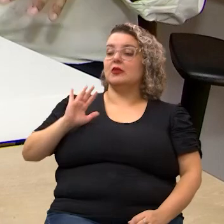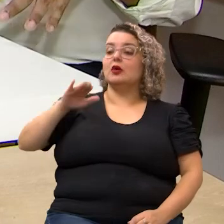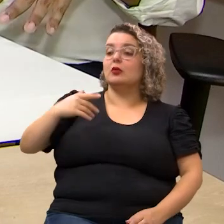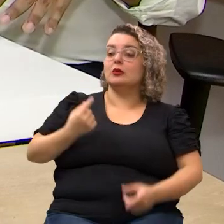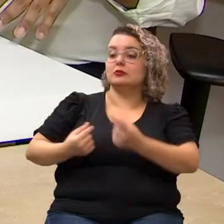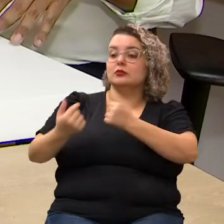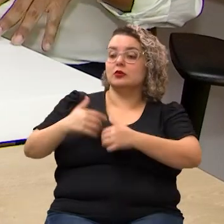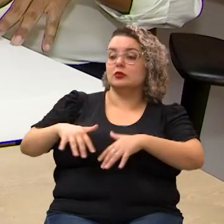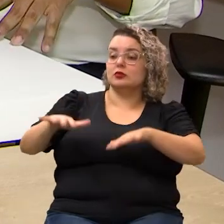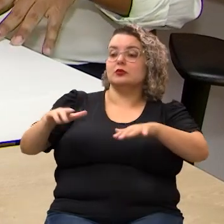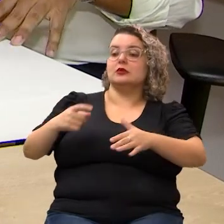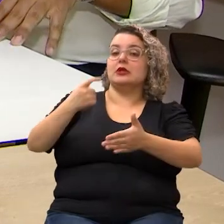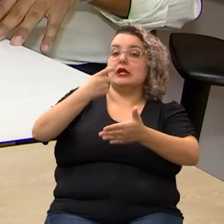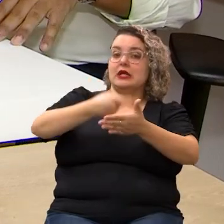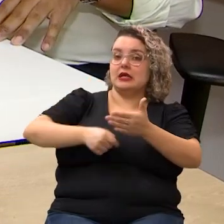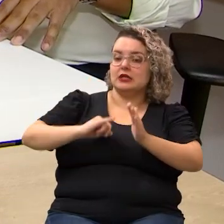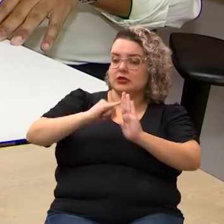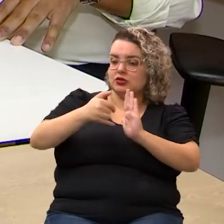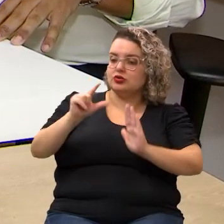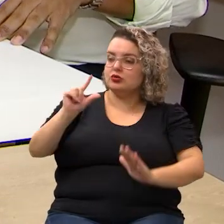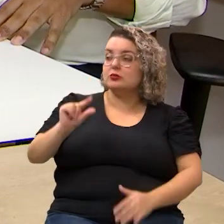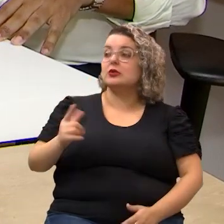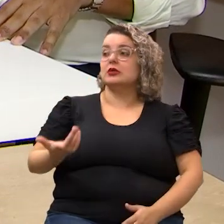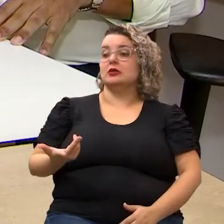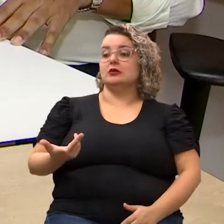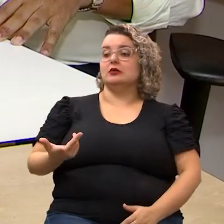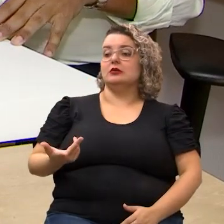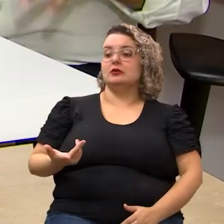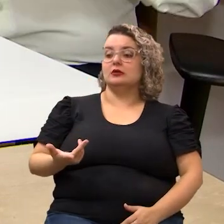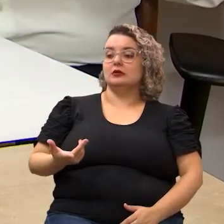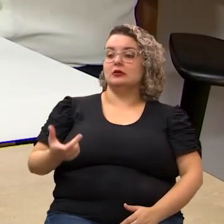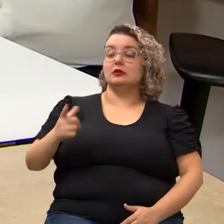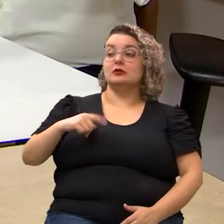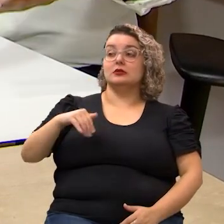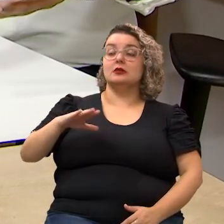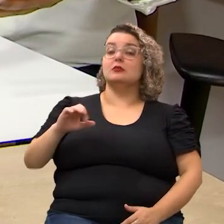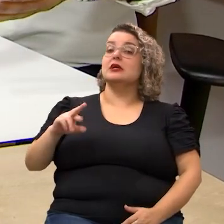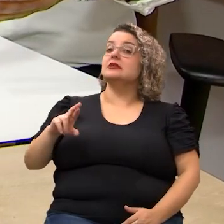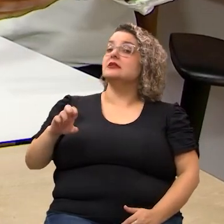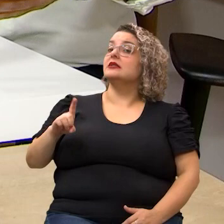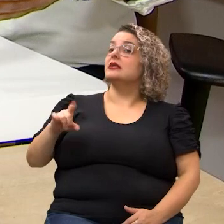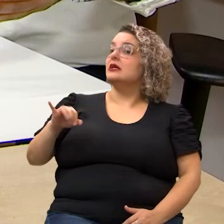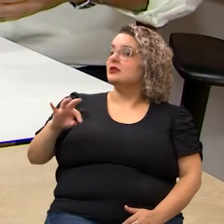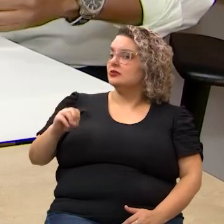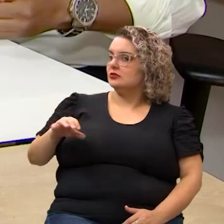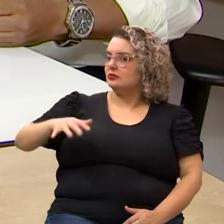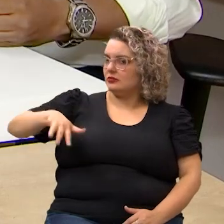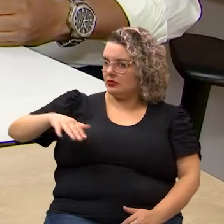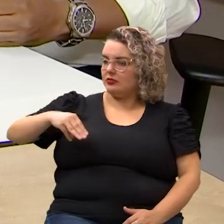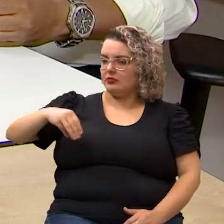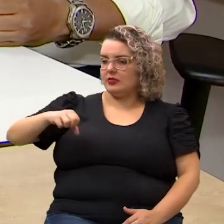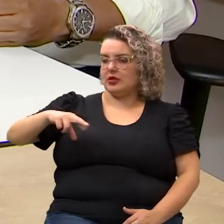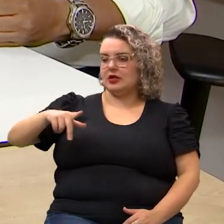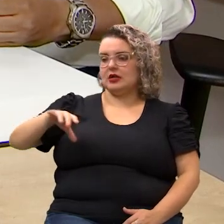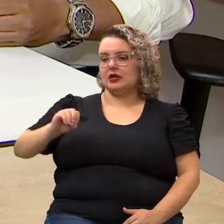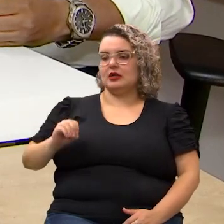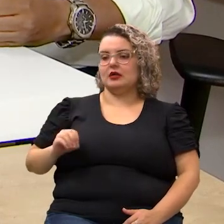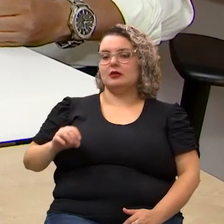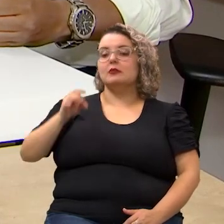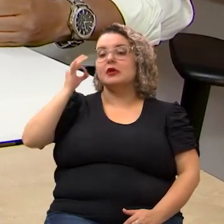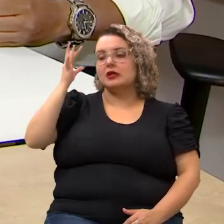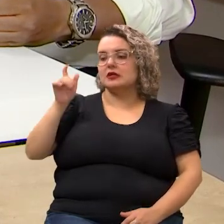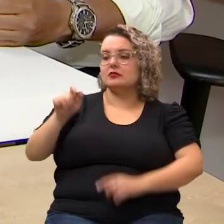economia está aquecida e a taxa de juros está mais baixa, isso tem mais crédito no mercado. Então, é mais fácil da